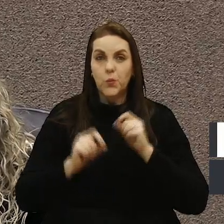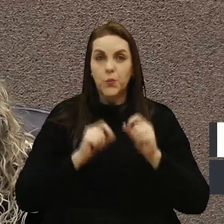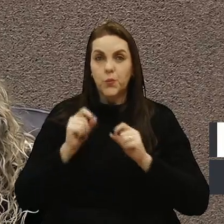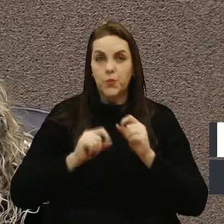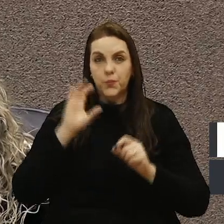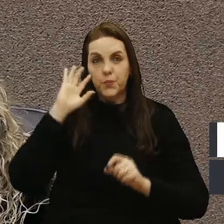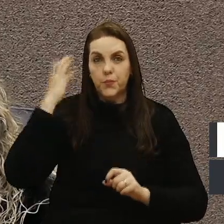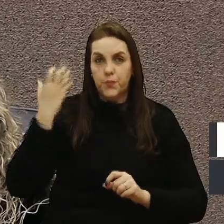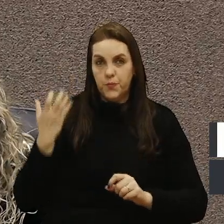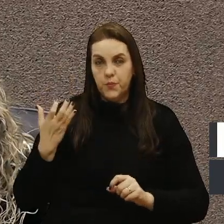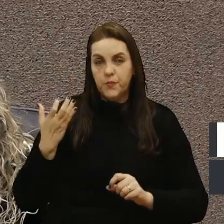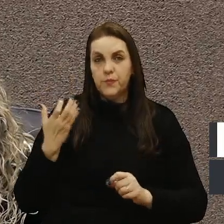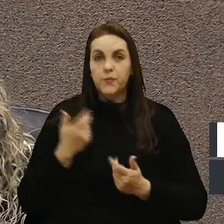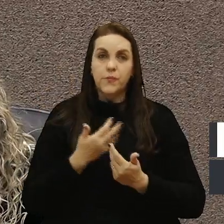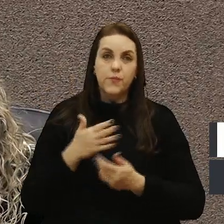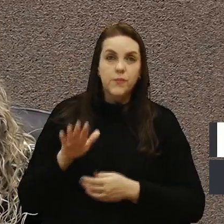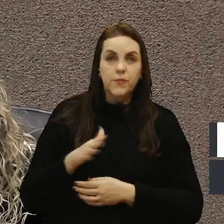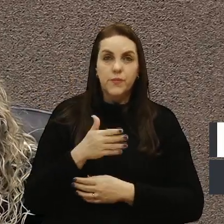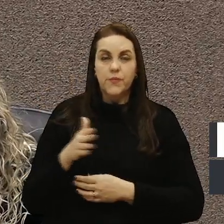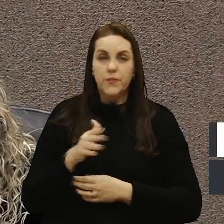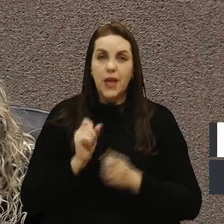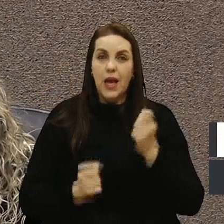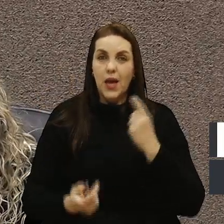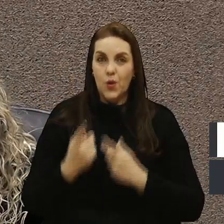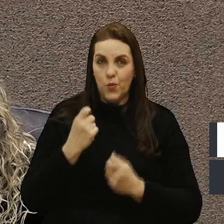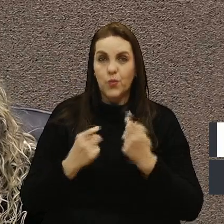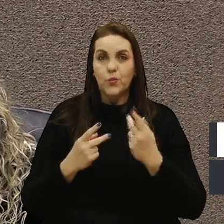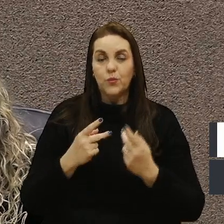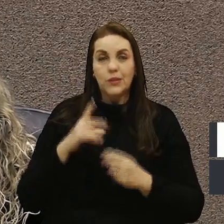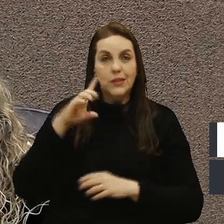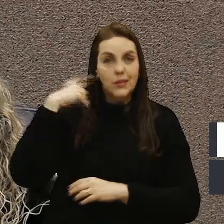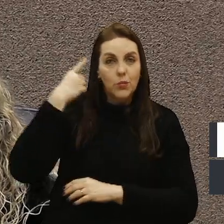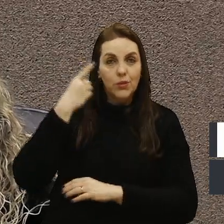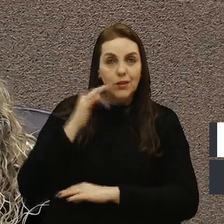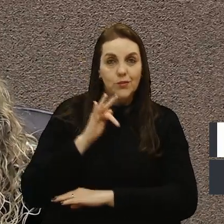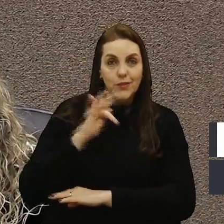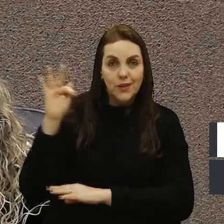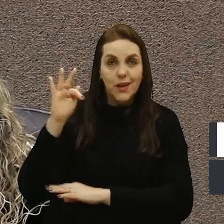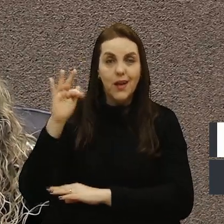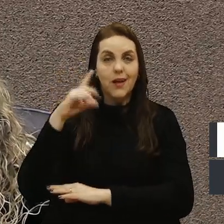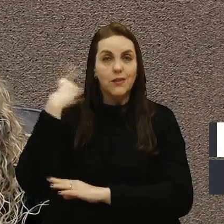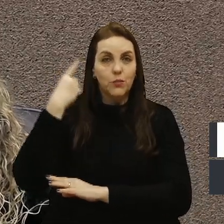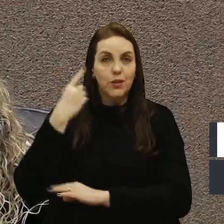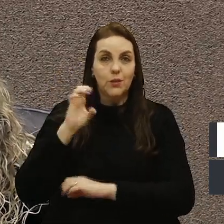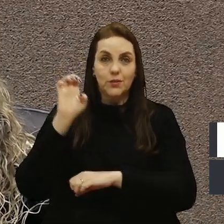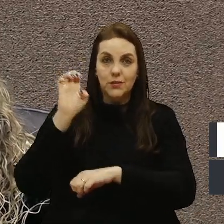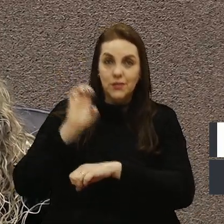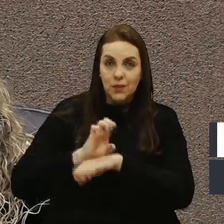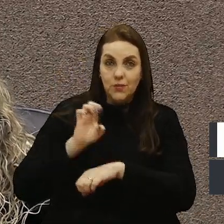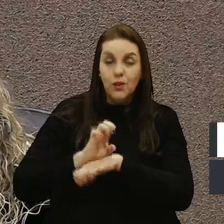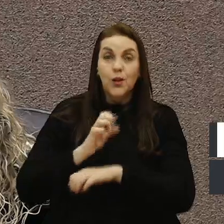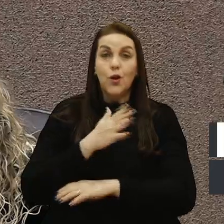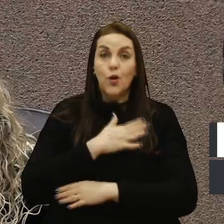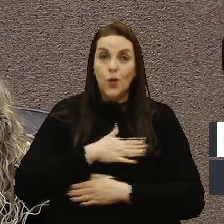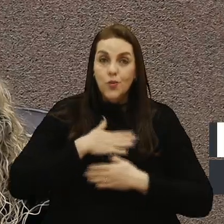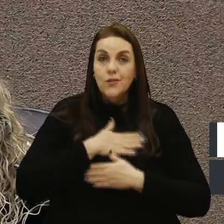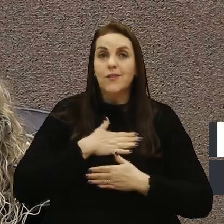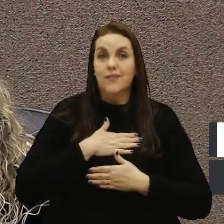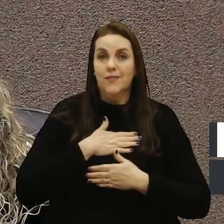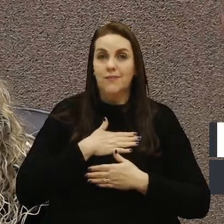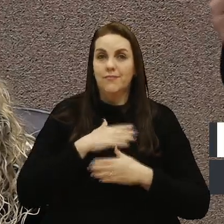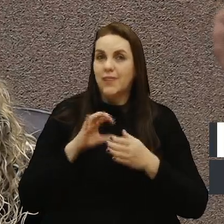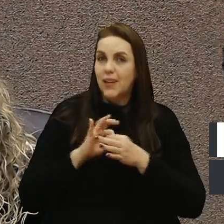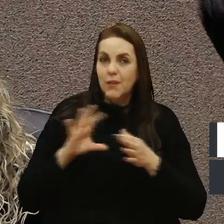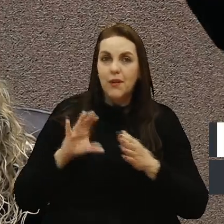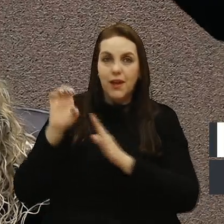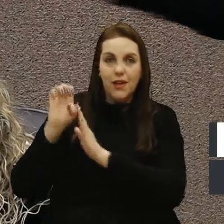acontece? Muitas vezes, alguns parlamentares, né, deputados federais, estaduais, gostariam de liberar